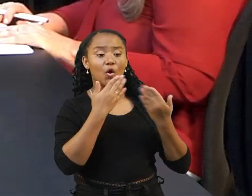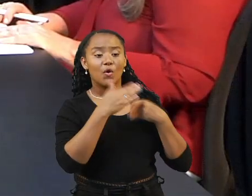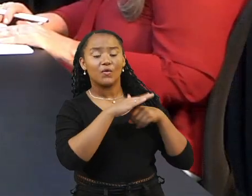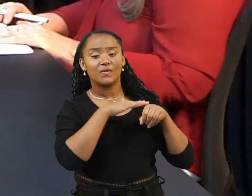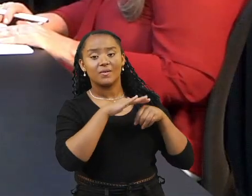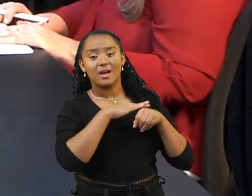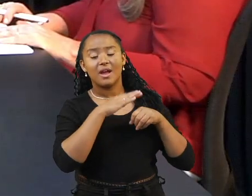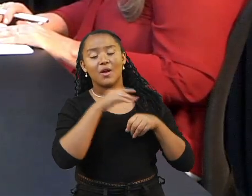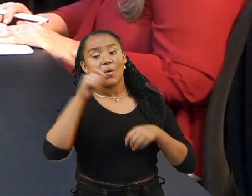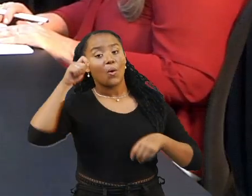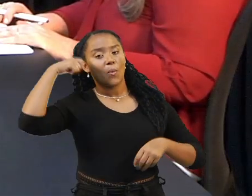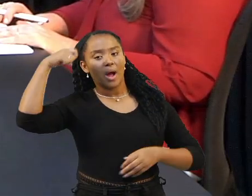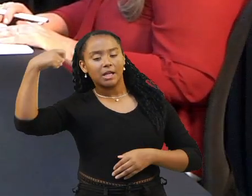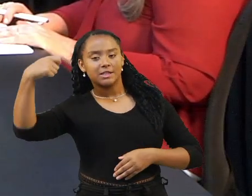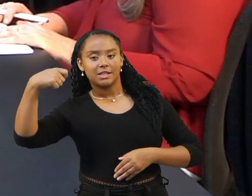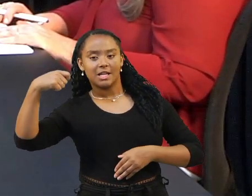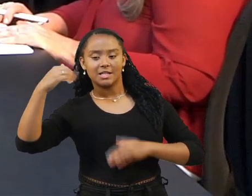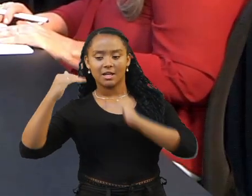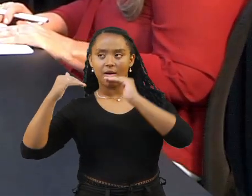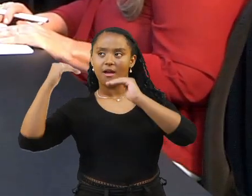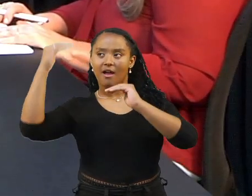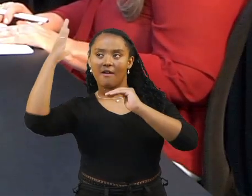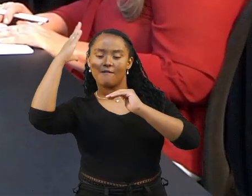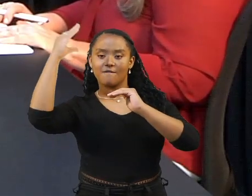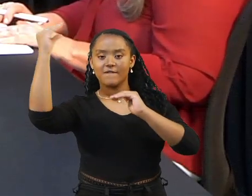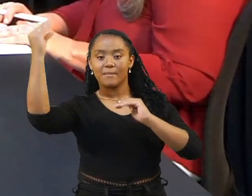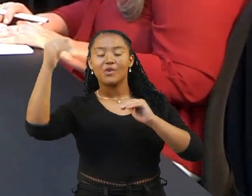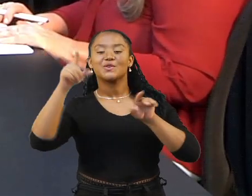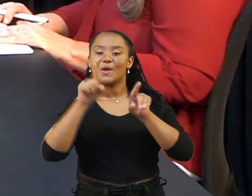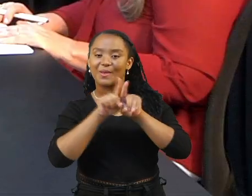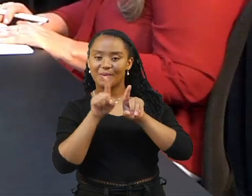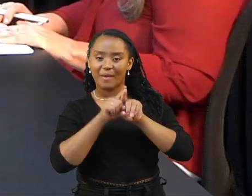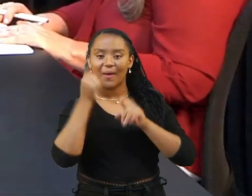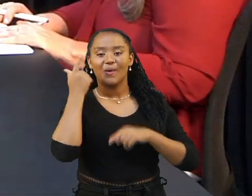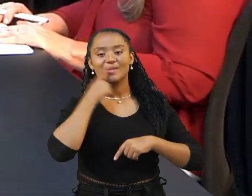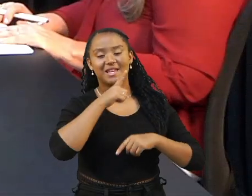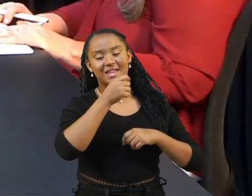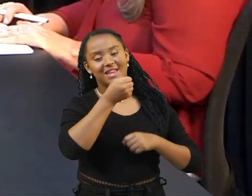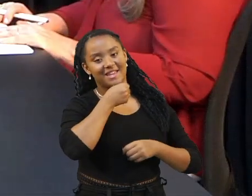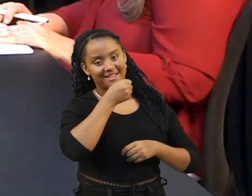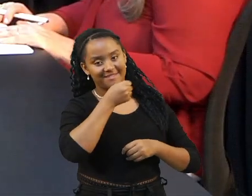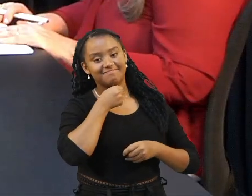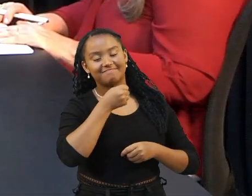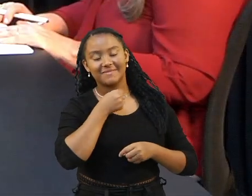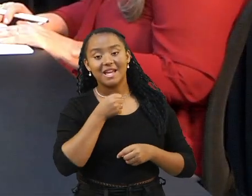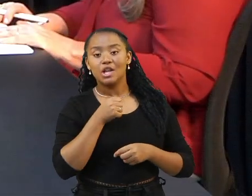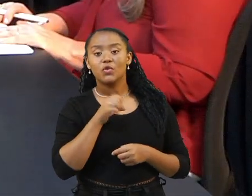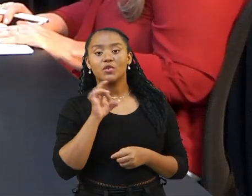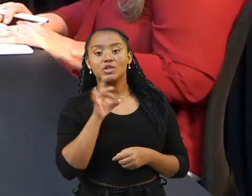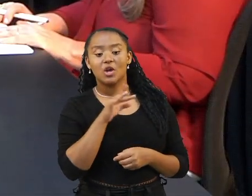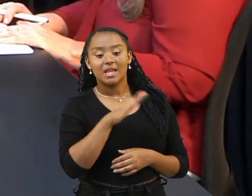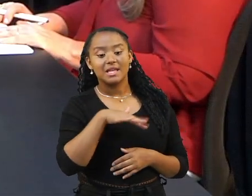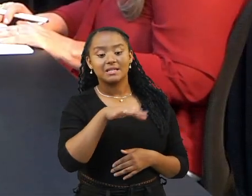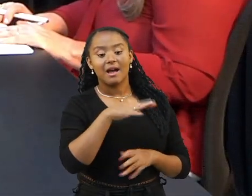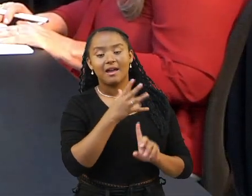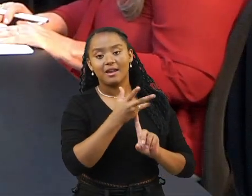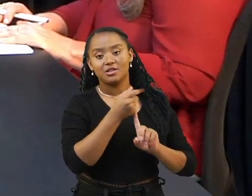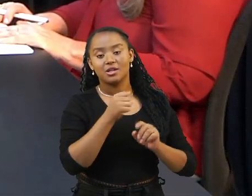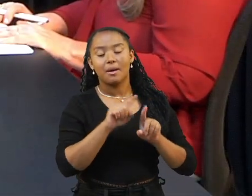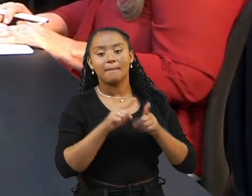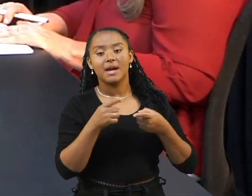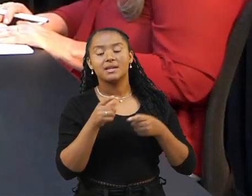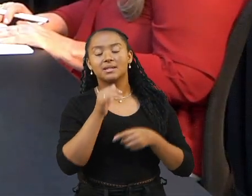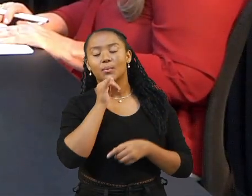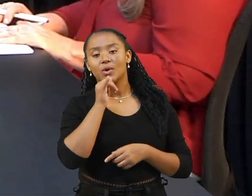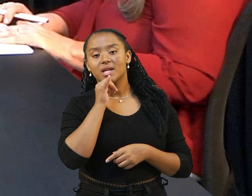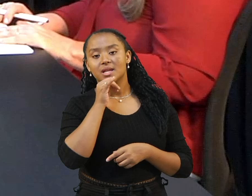com elas. E foi assim, não só nessa área artística, mas eu entrevistava,